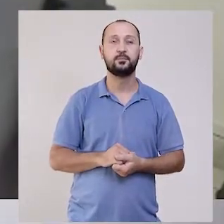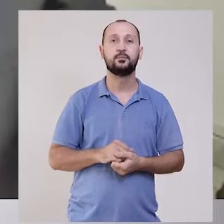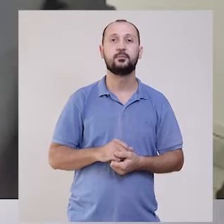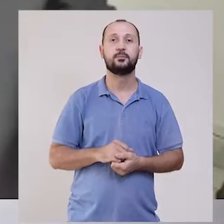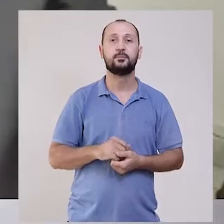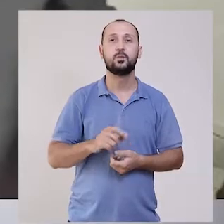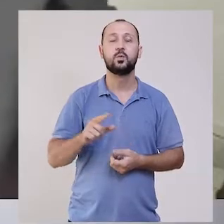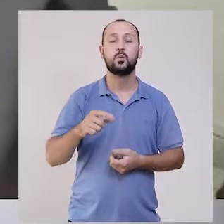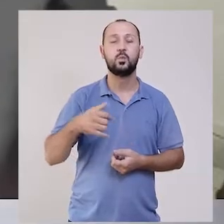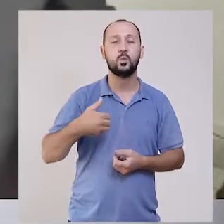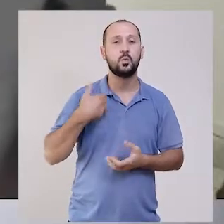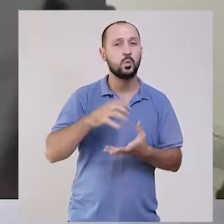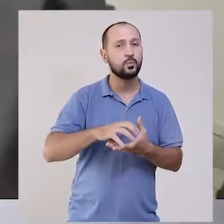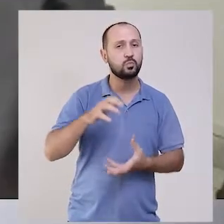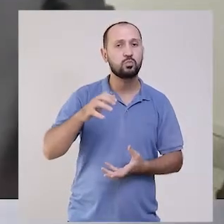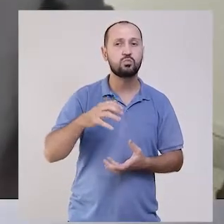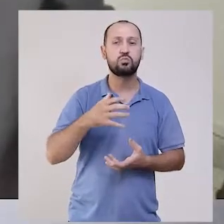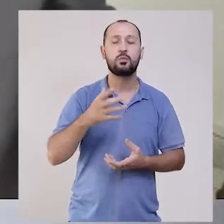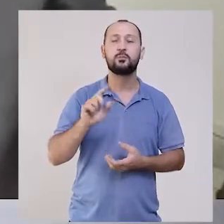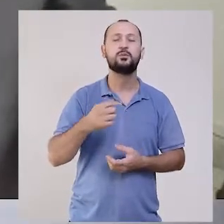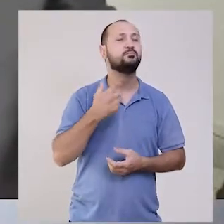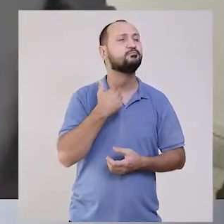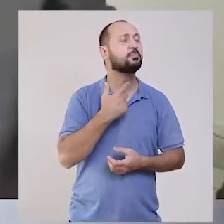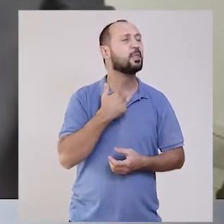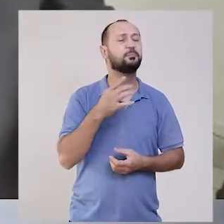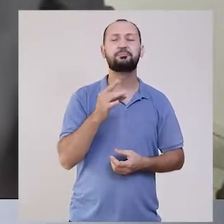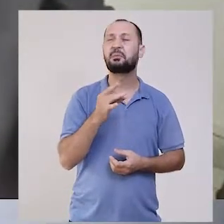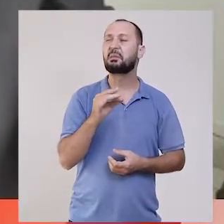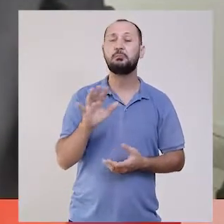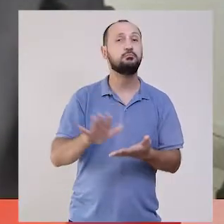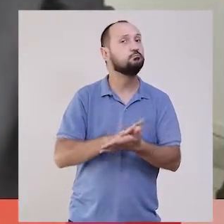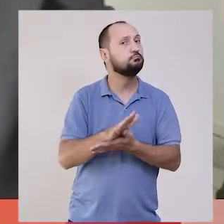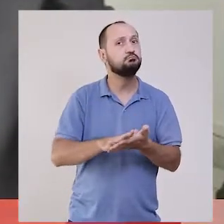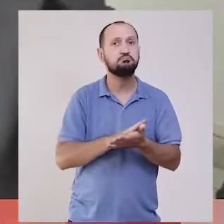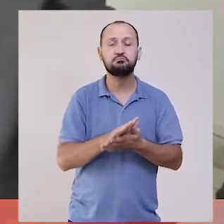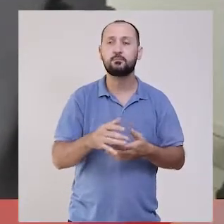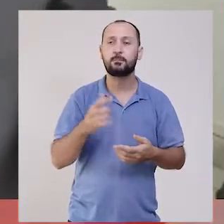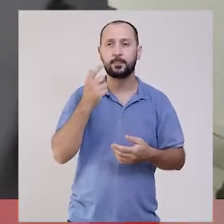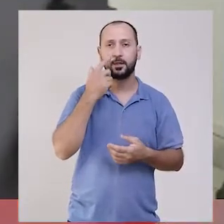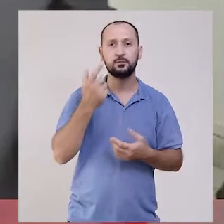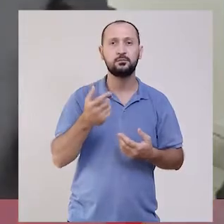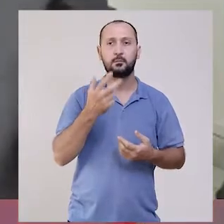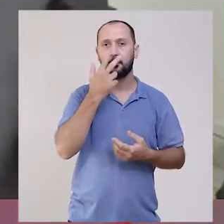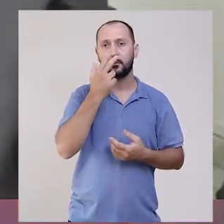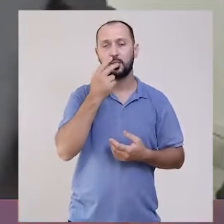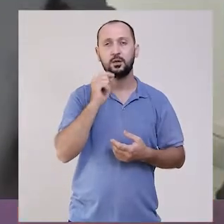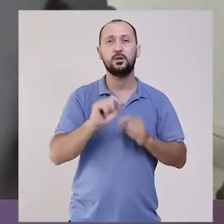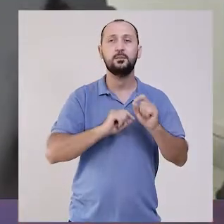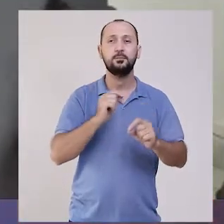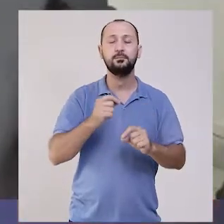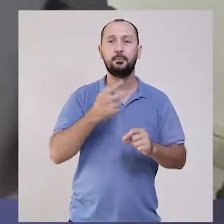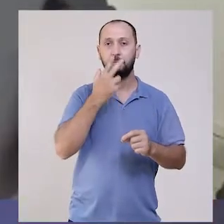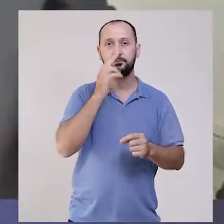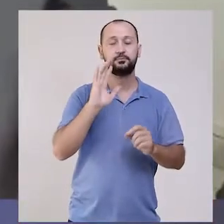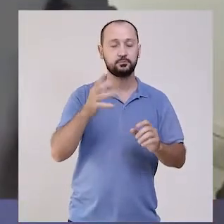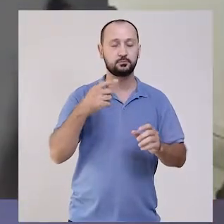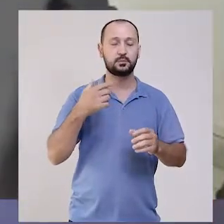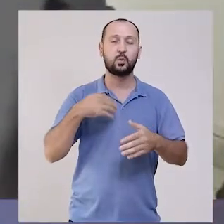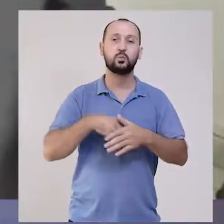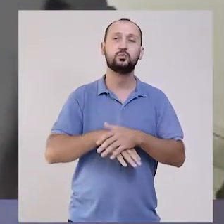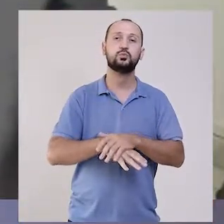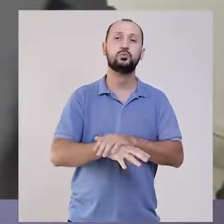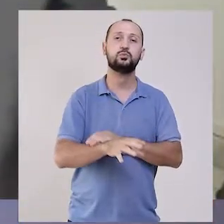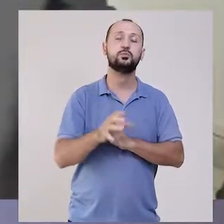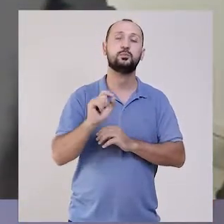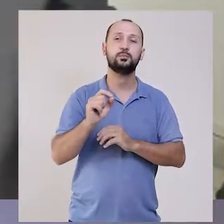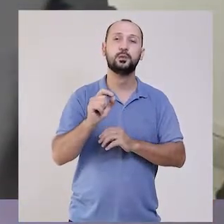Se bebe pouca água. O idoso normalmente não tem sede. O mecanismo da sede do idoso não não, ele perdeu